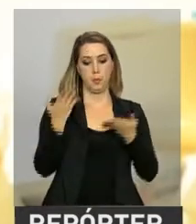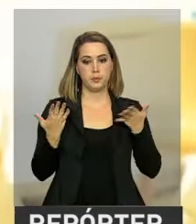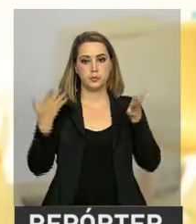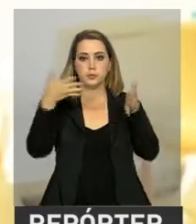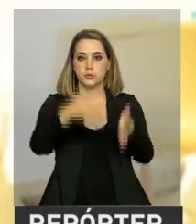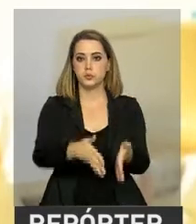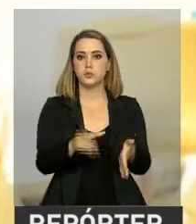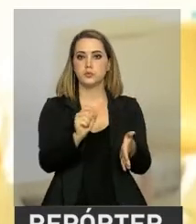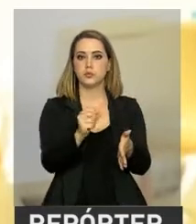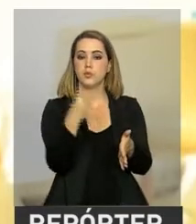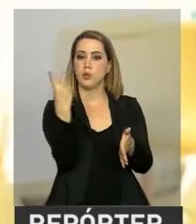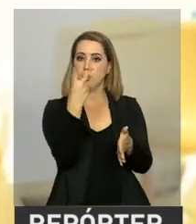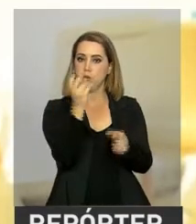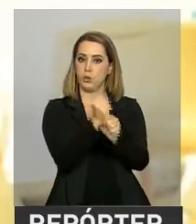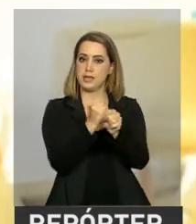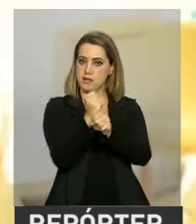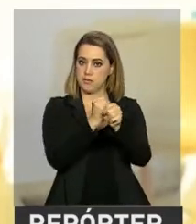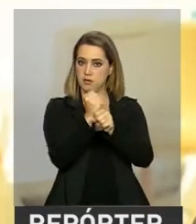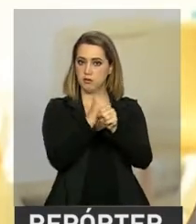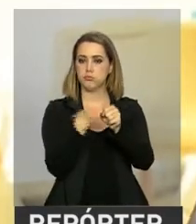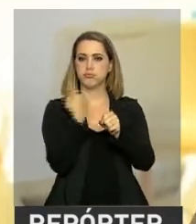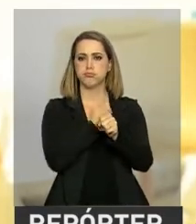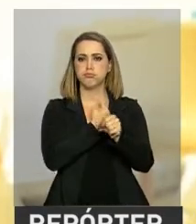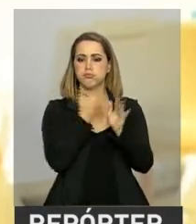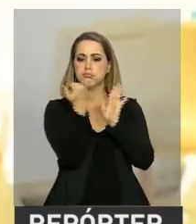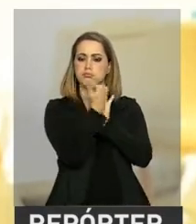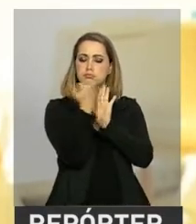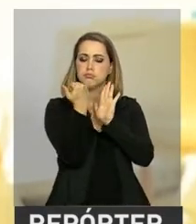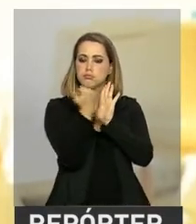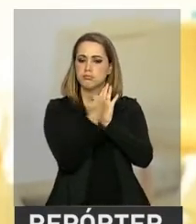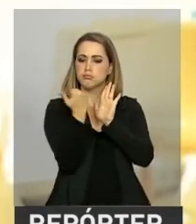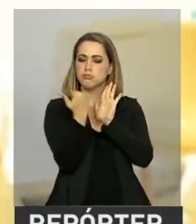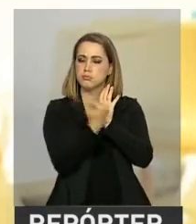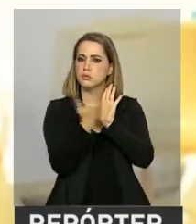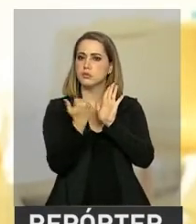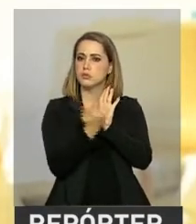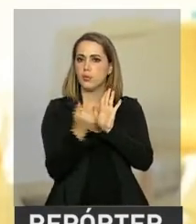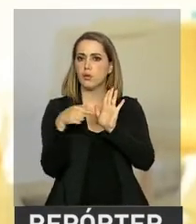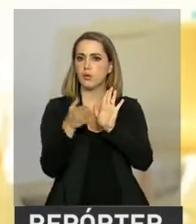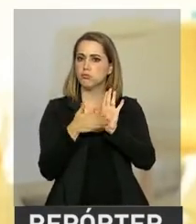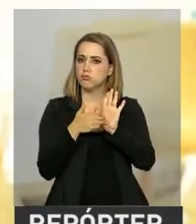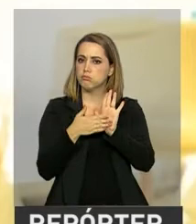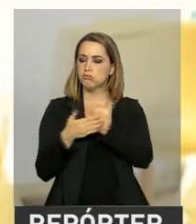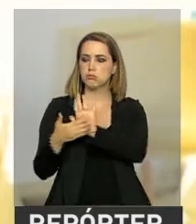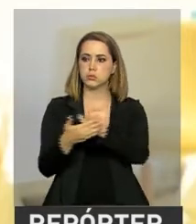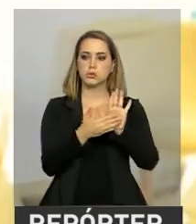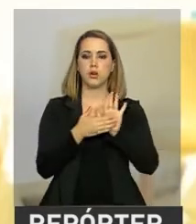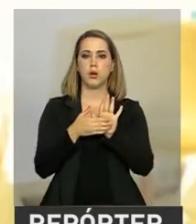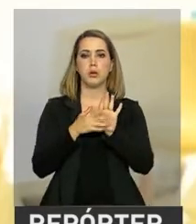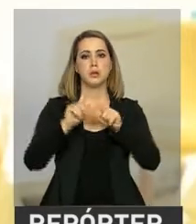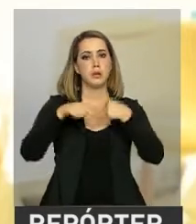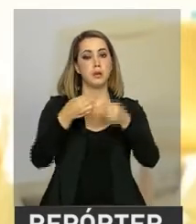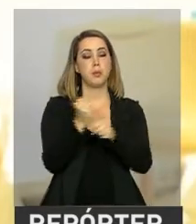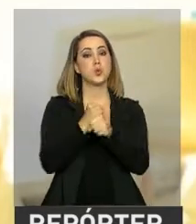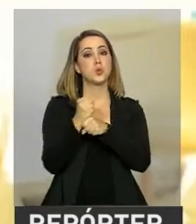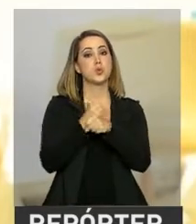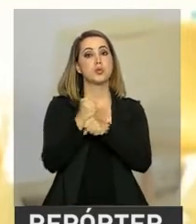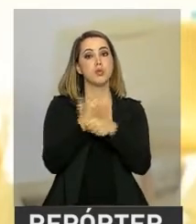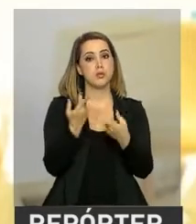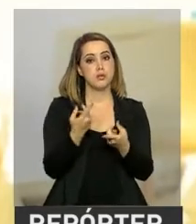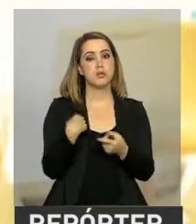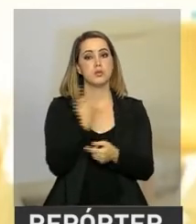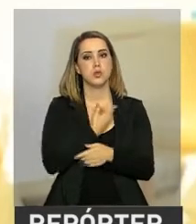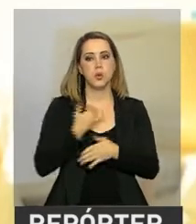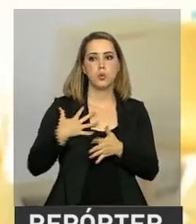participar. Durante 2 anos a gente vai fazer essa escalada então, desse projeto para depois de 2 anos então, a gente partir